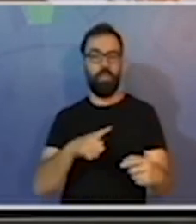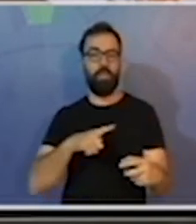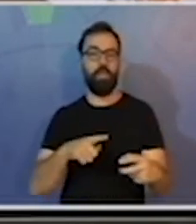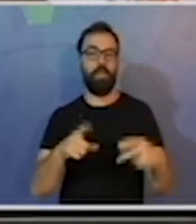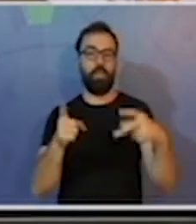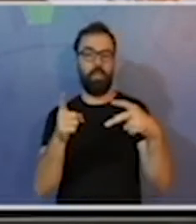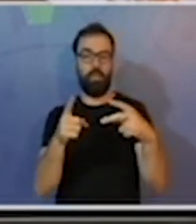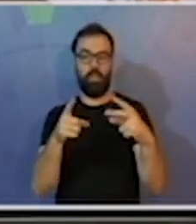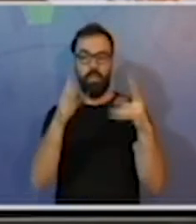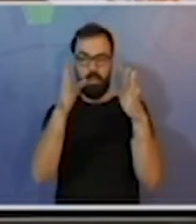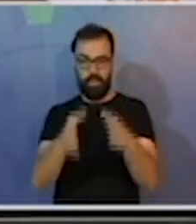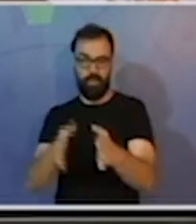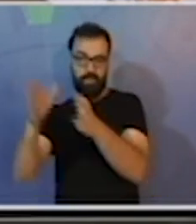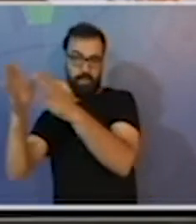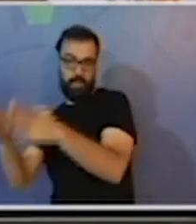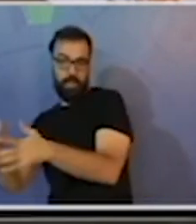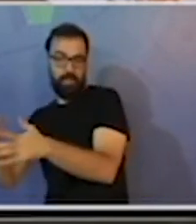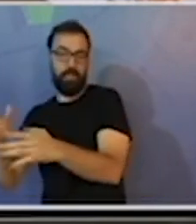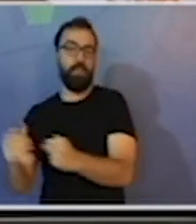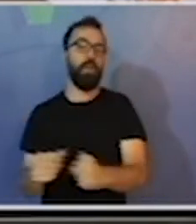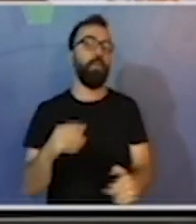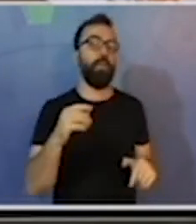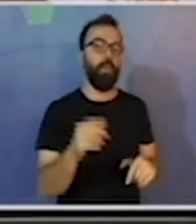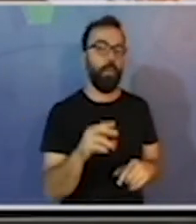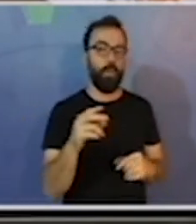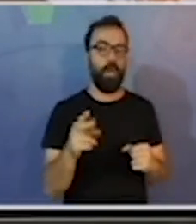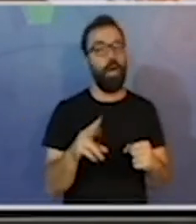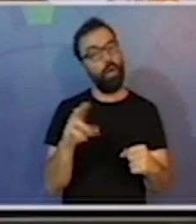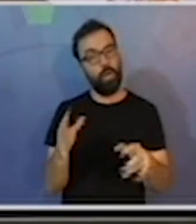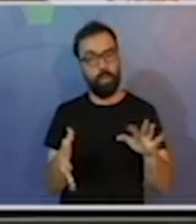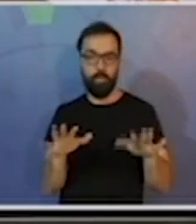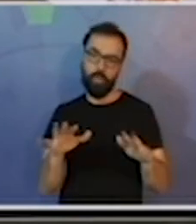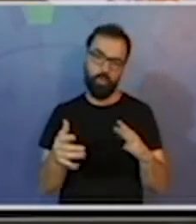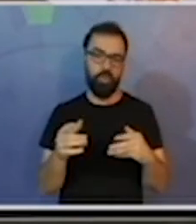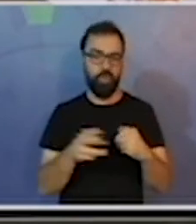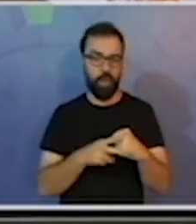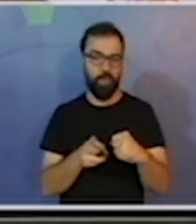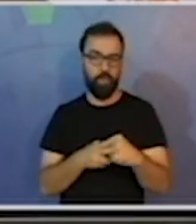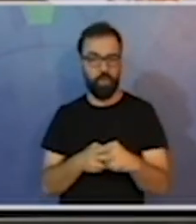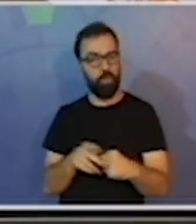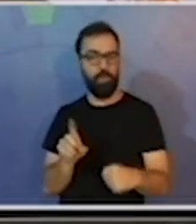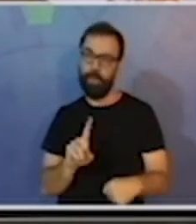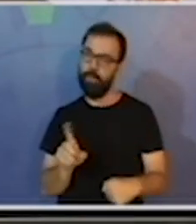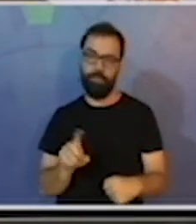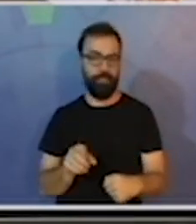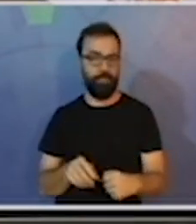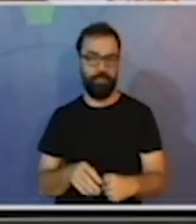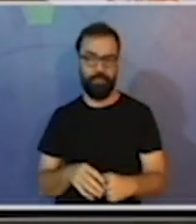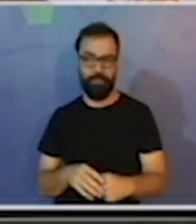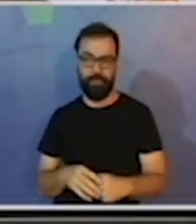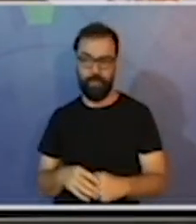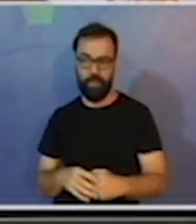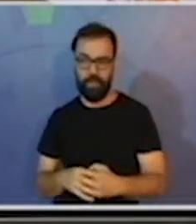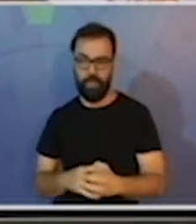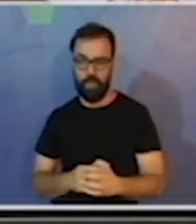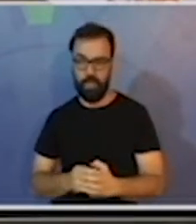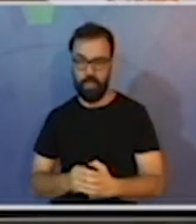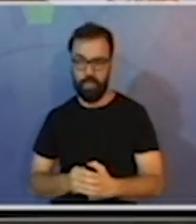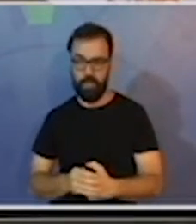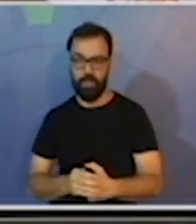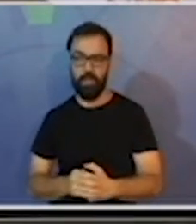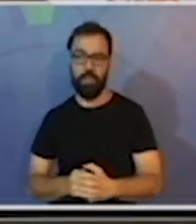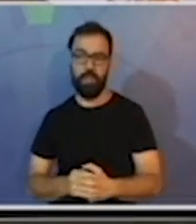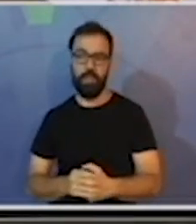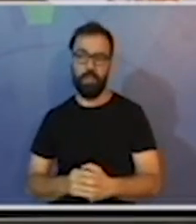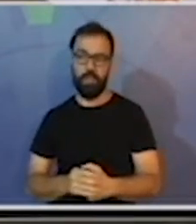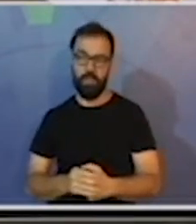foi o que nós acabamos de ver no 4 é o particípio há verbos que